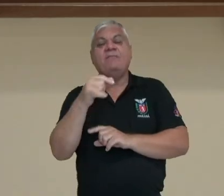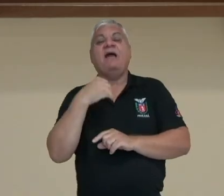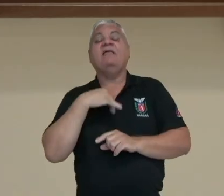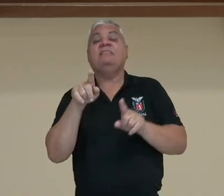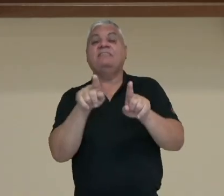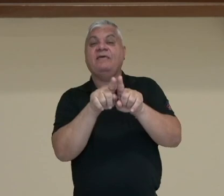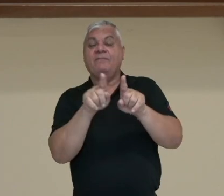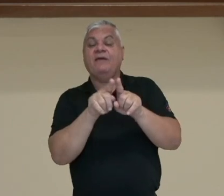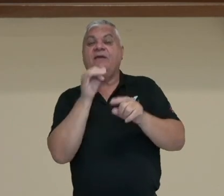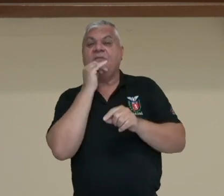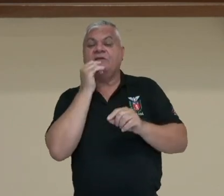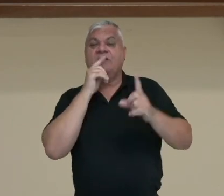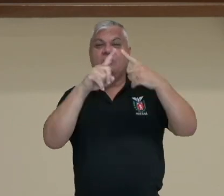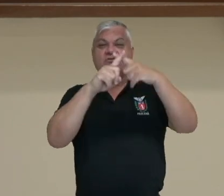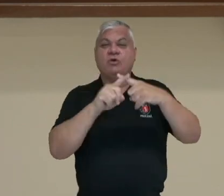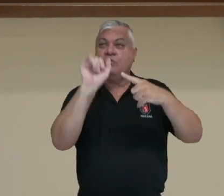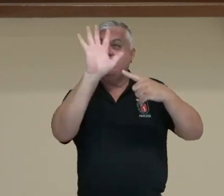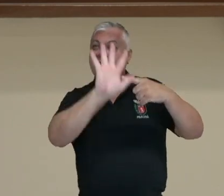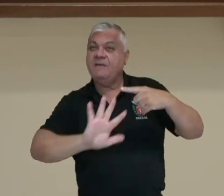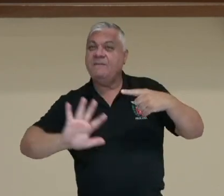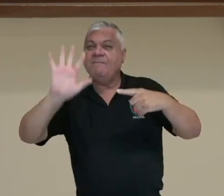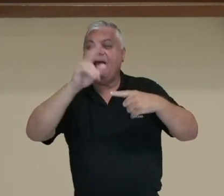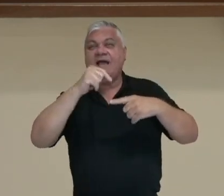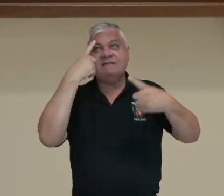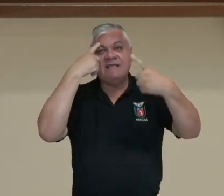rítmicas, jogos de imagens ou de